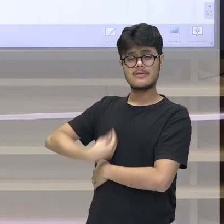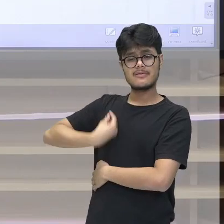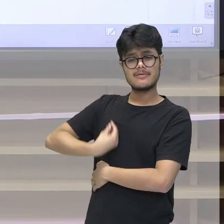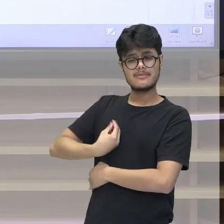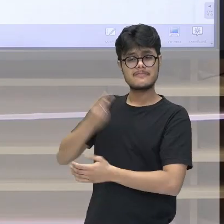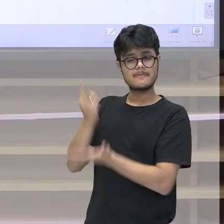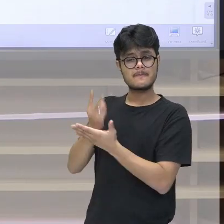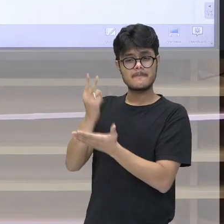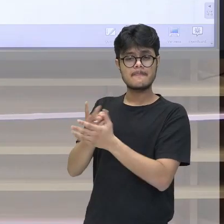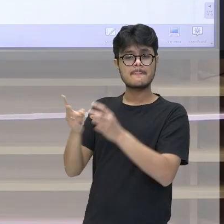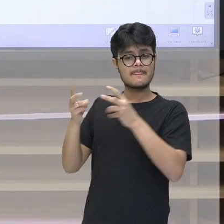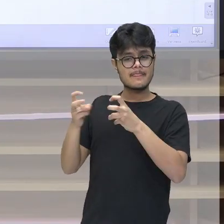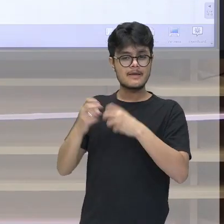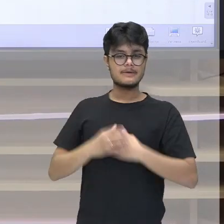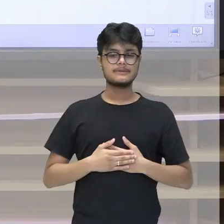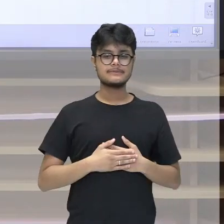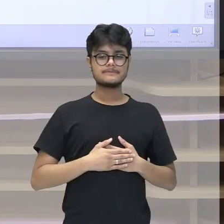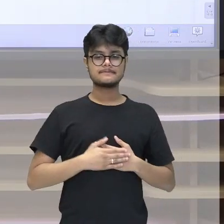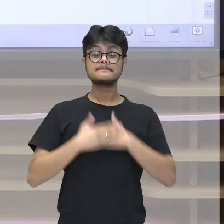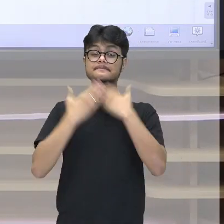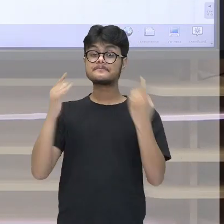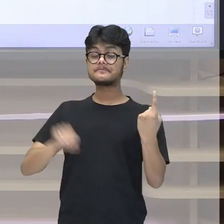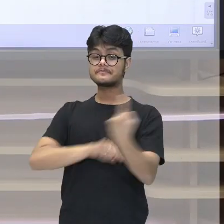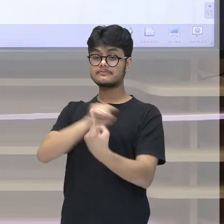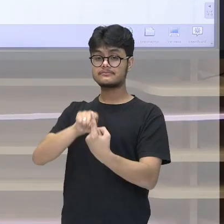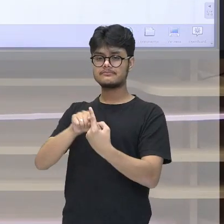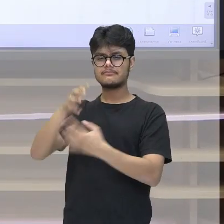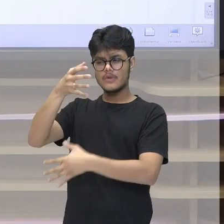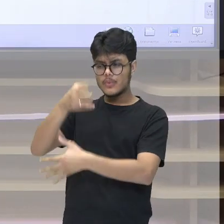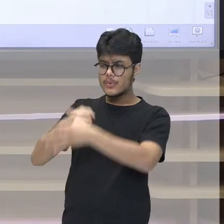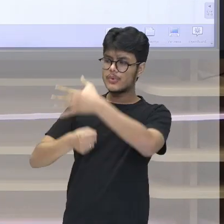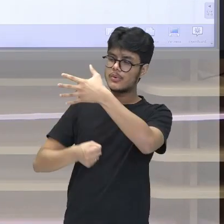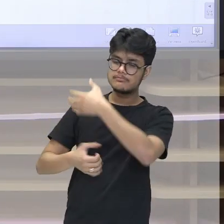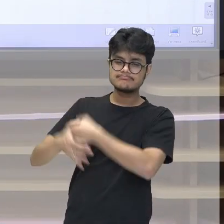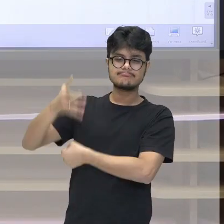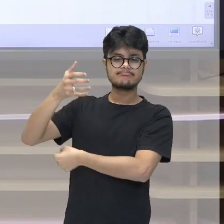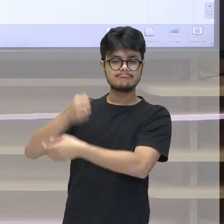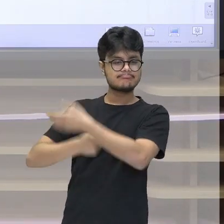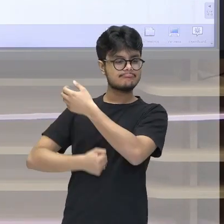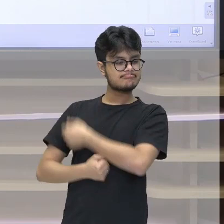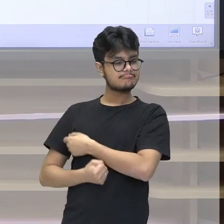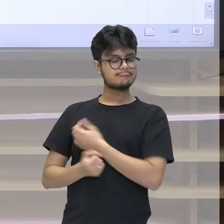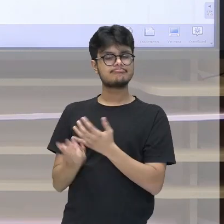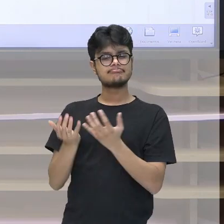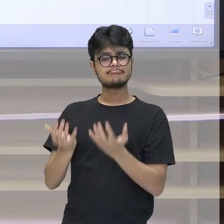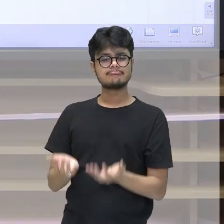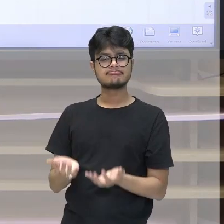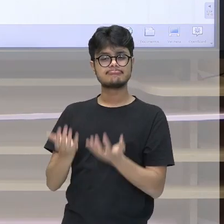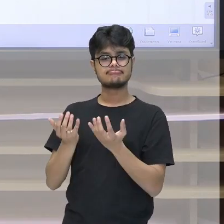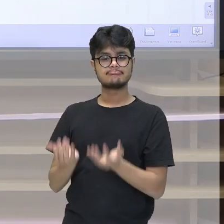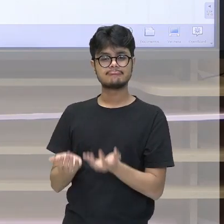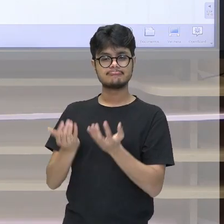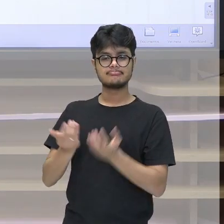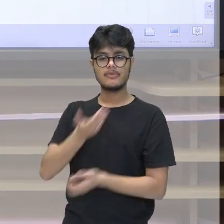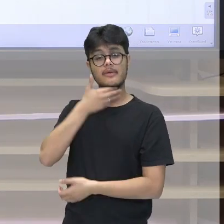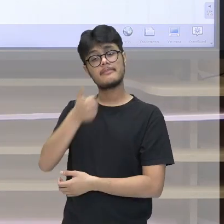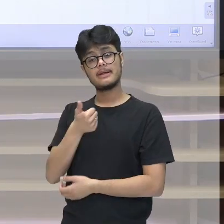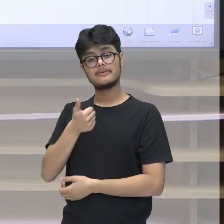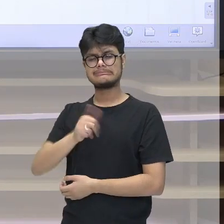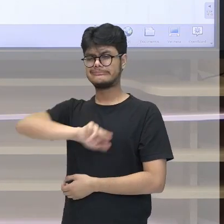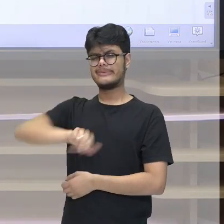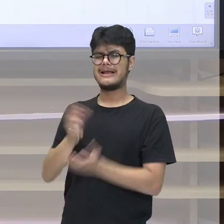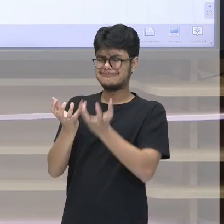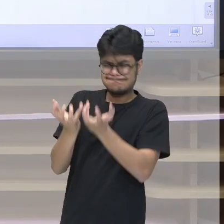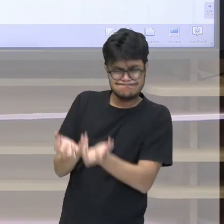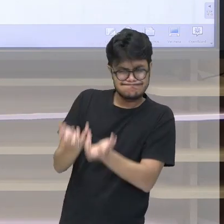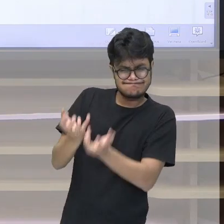dia, né? E a função aí justamente é diminuir o peso, facilitar ali o levantamento de um